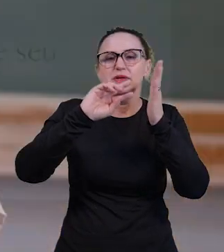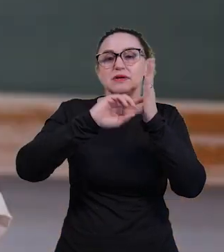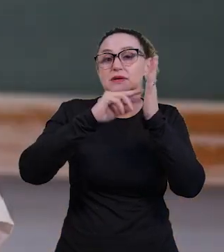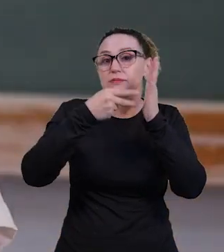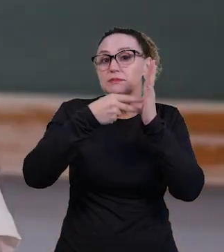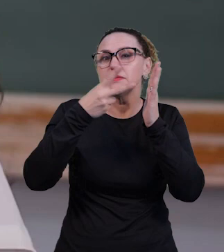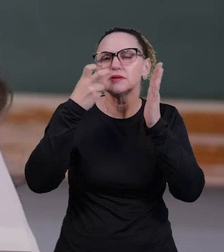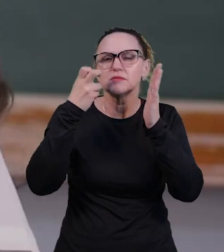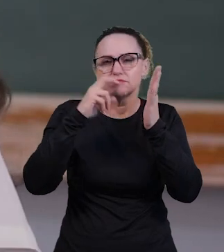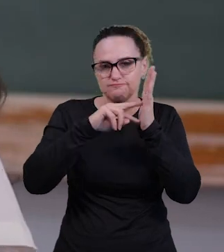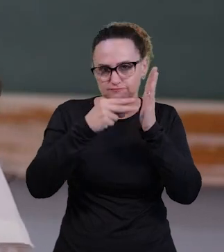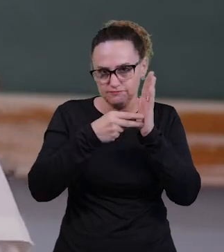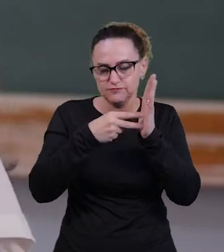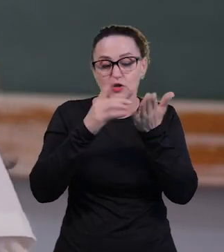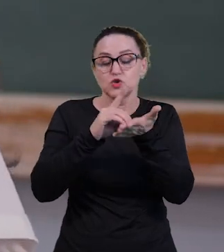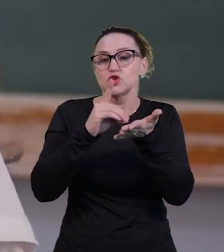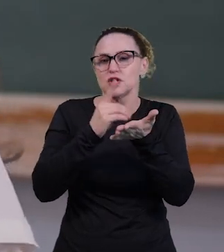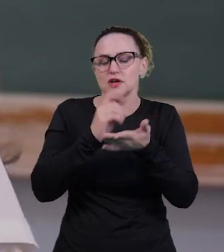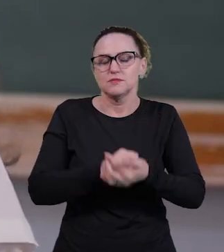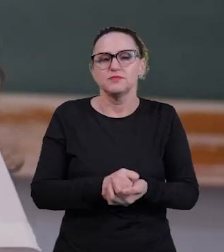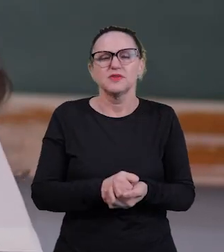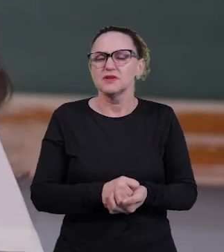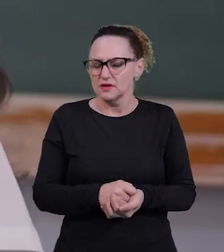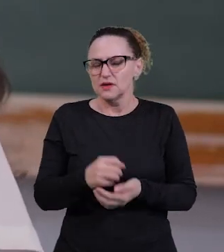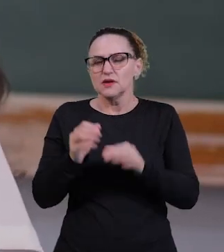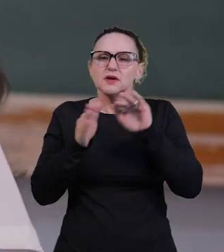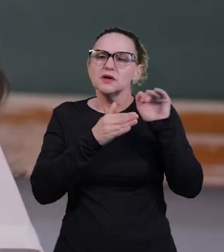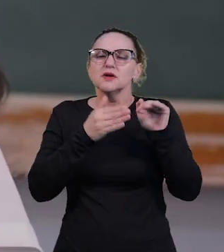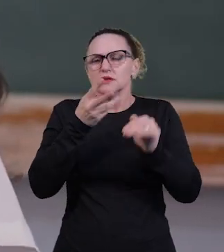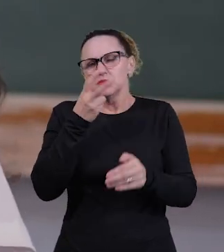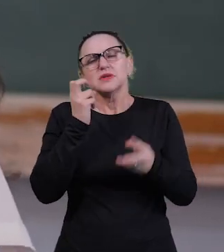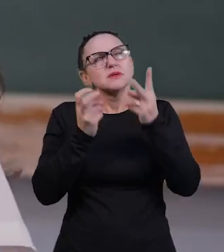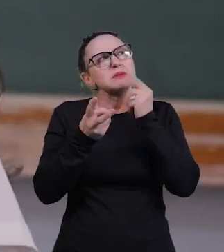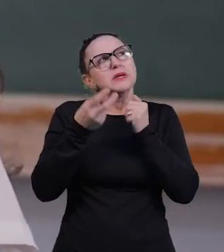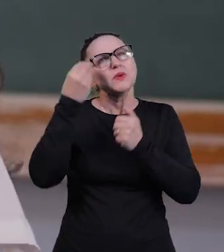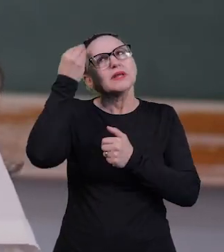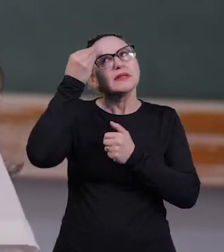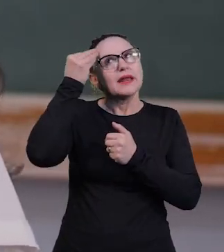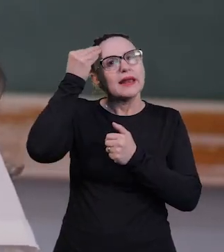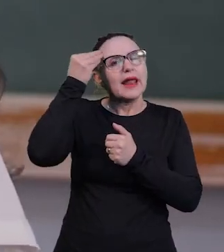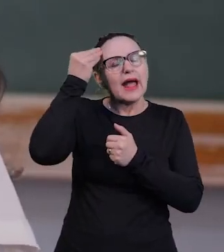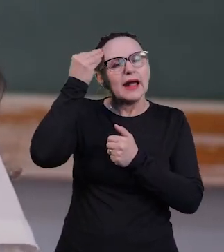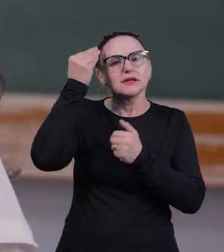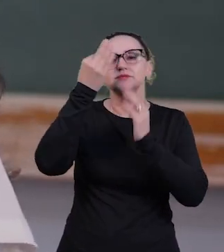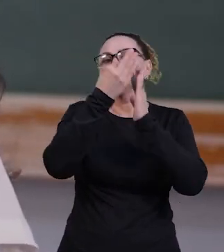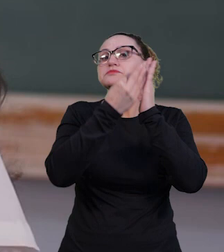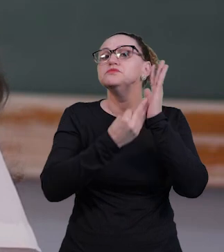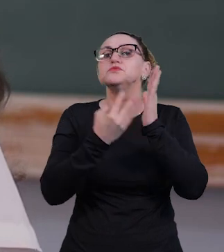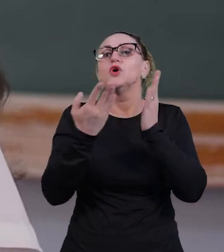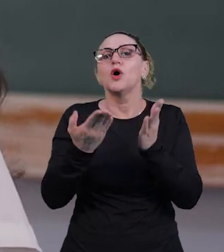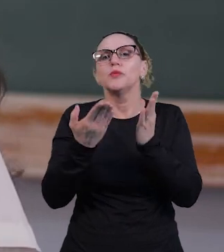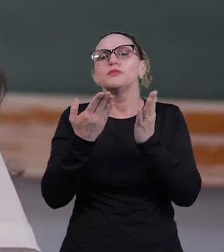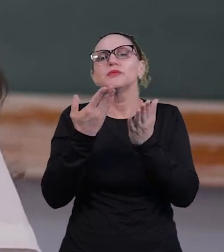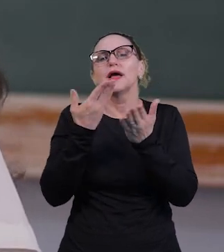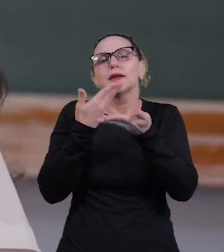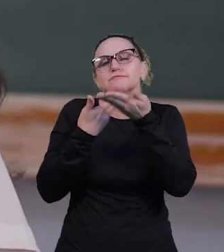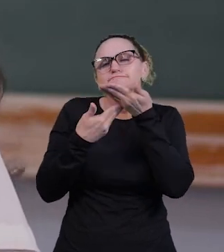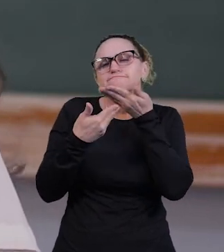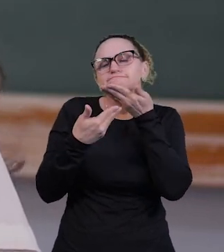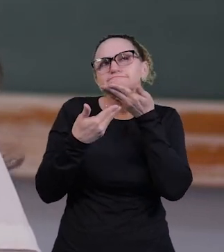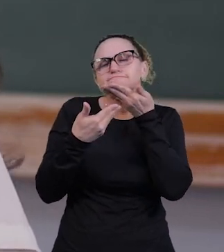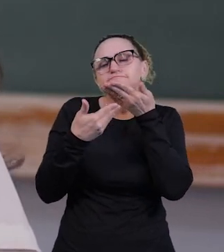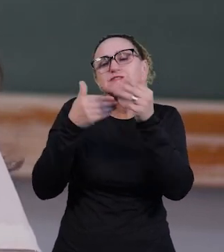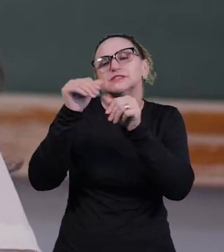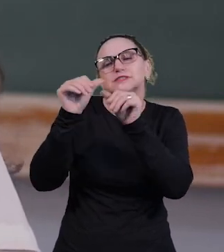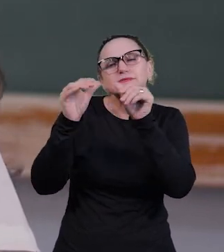nós podemos ver, essa questão da análise textual envolve você perceber quais são